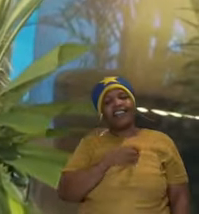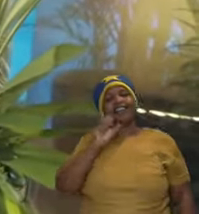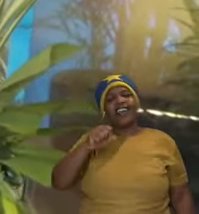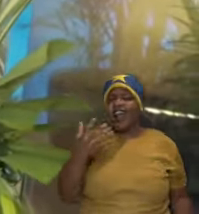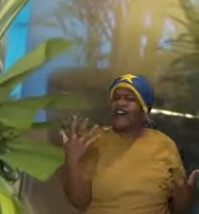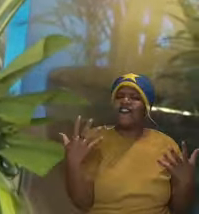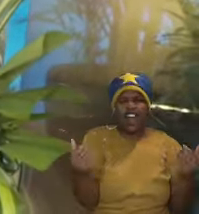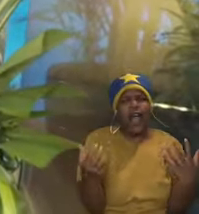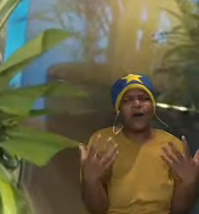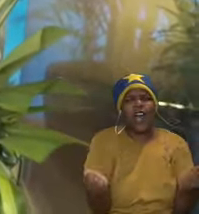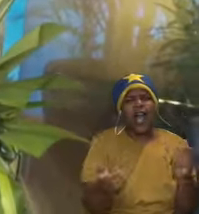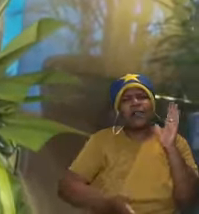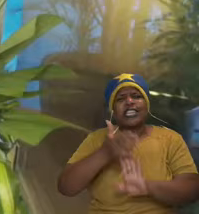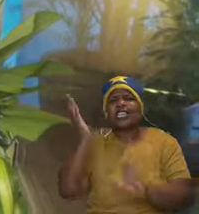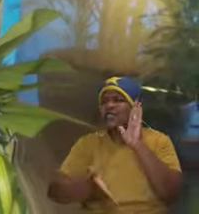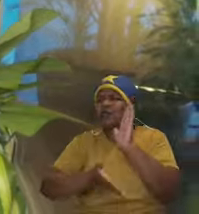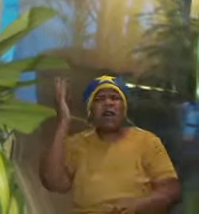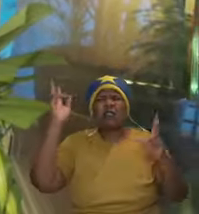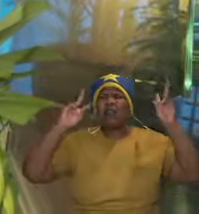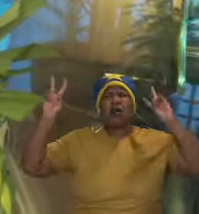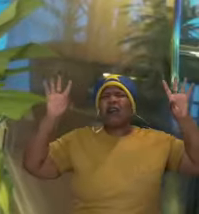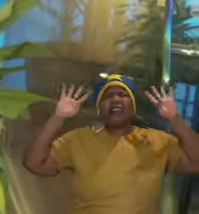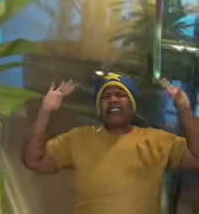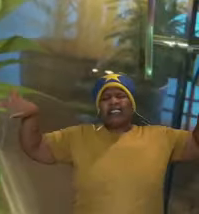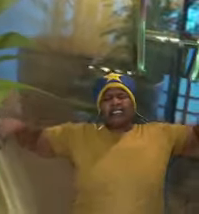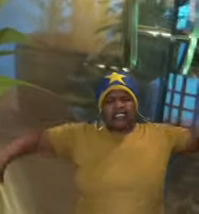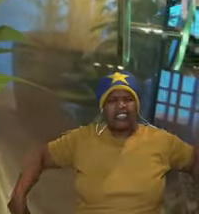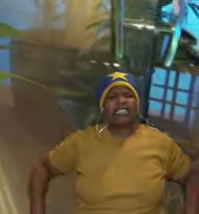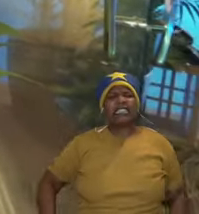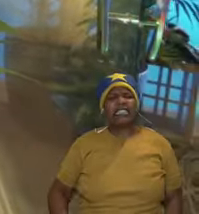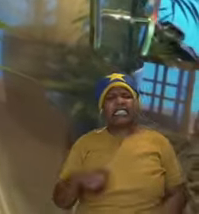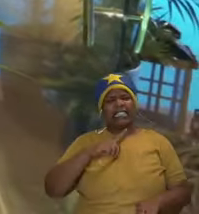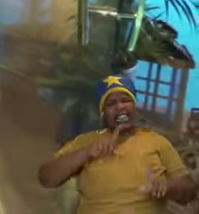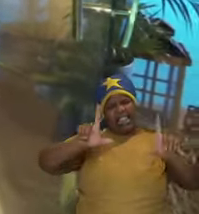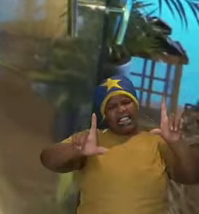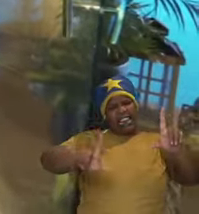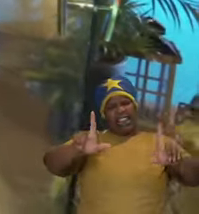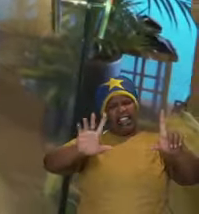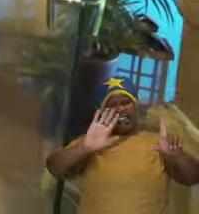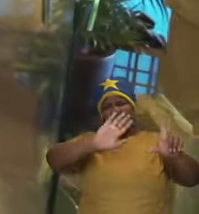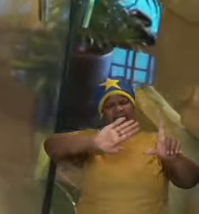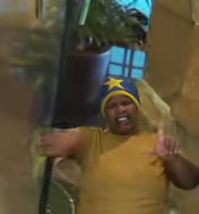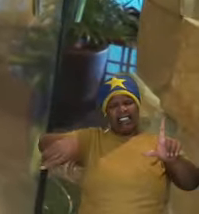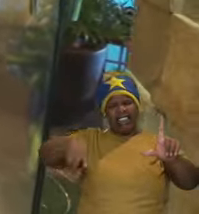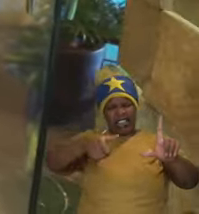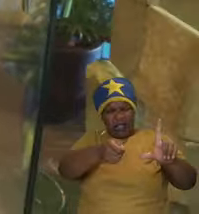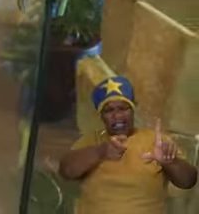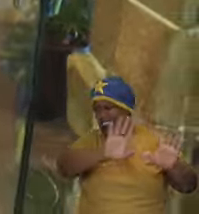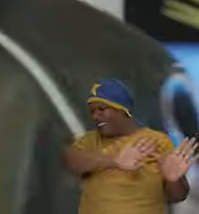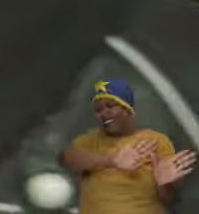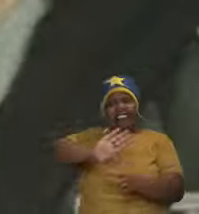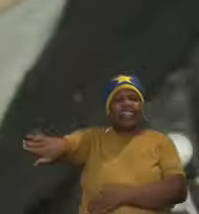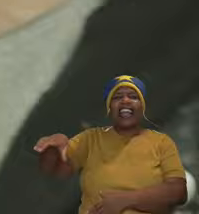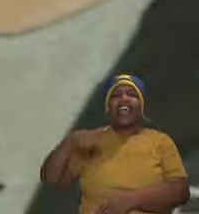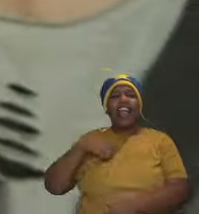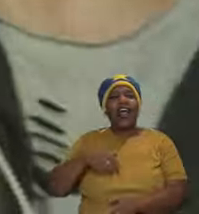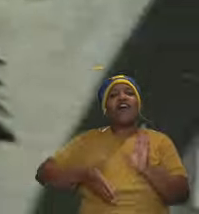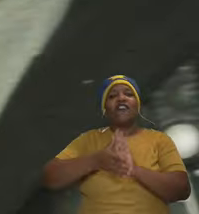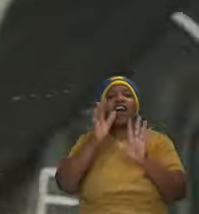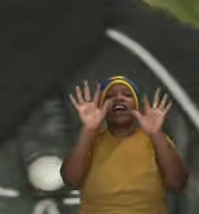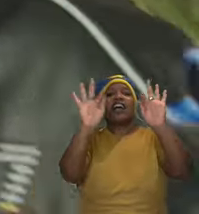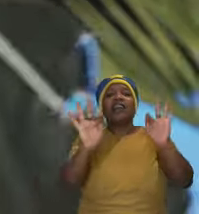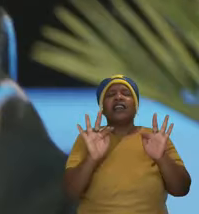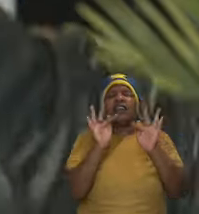bora agora, espanta essa neurose, esquece a Netflix. Só não me censura que eu mandei um feliz. Perdi